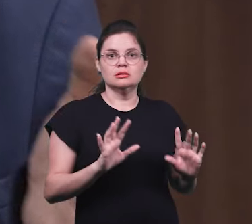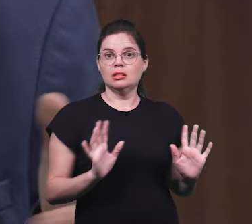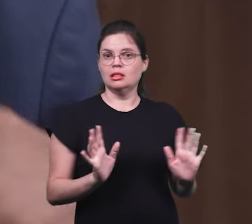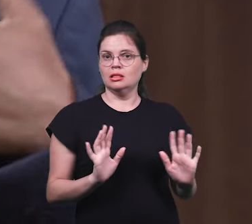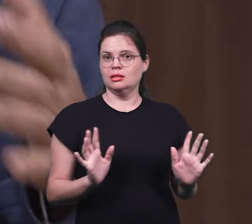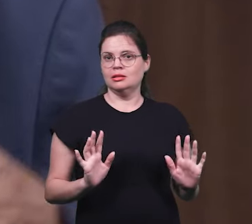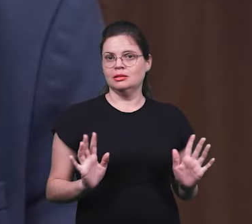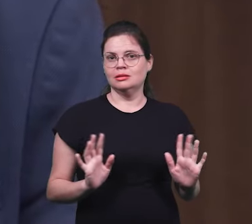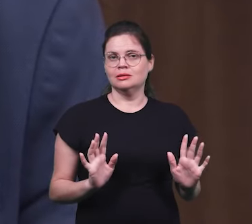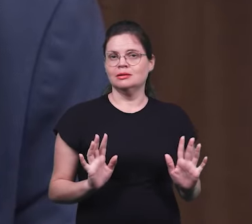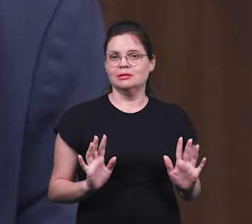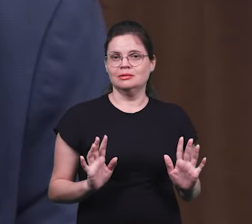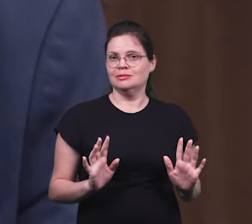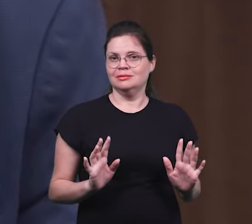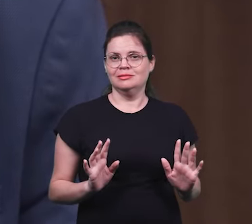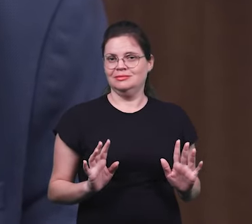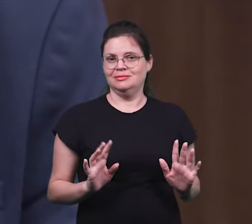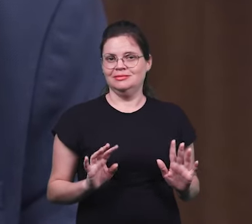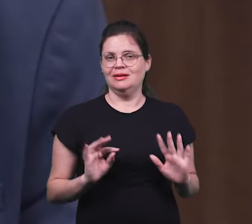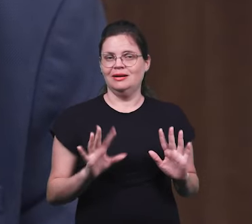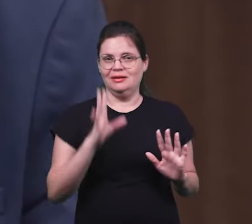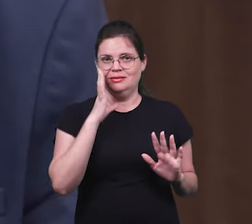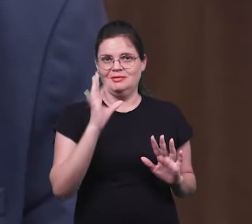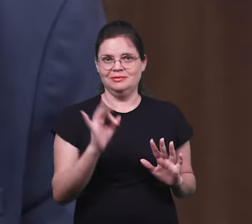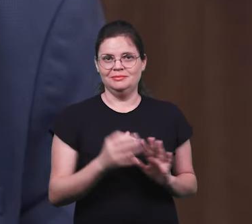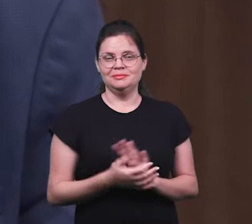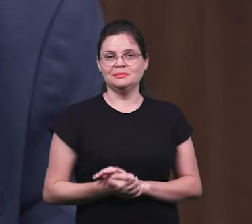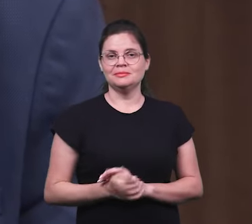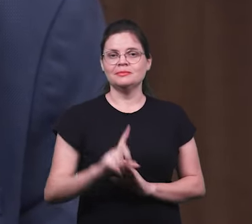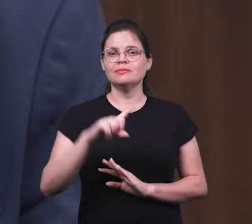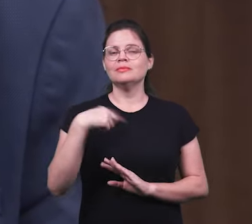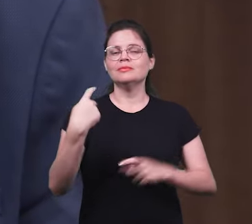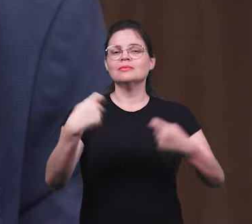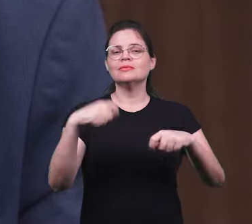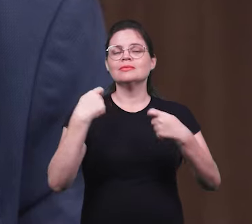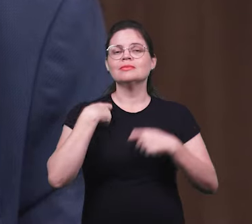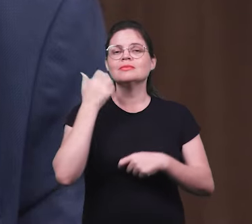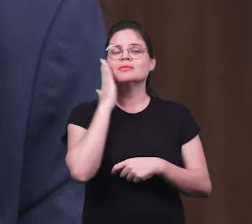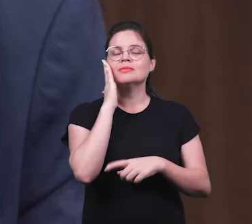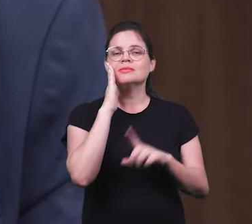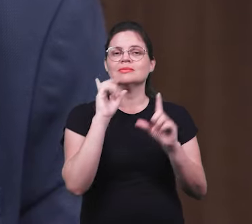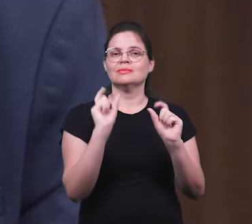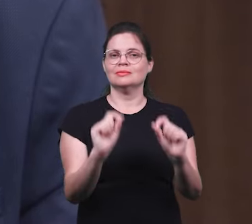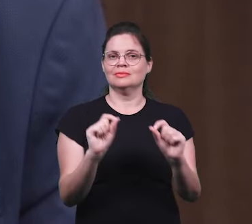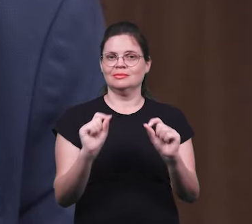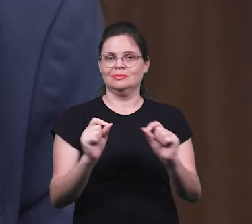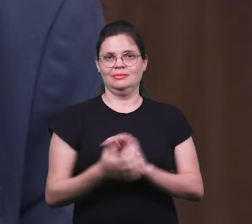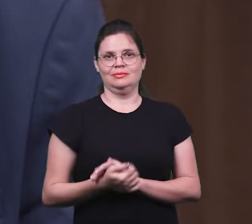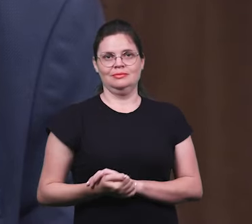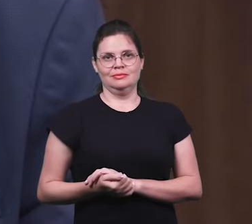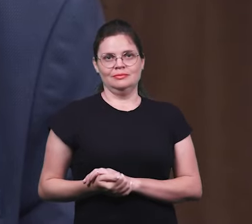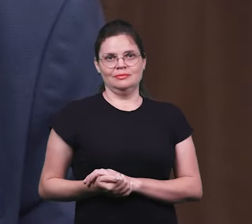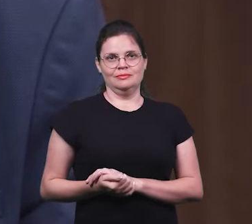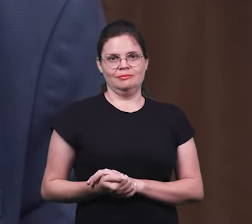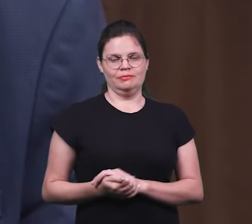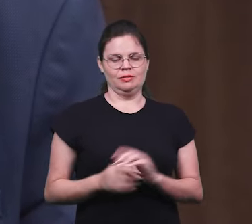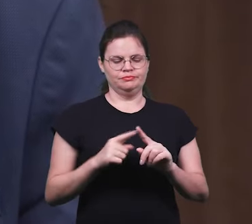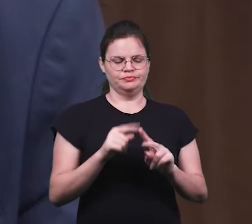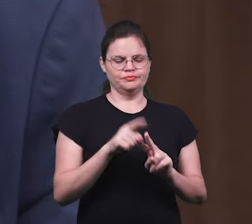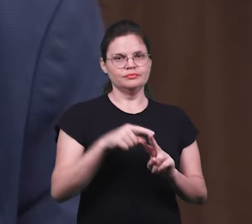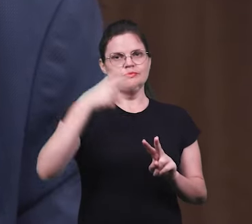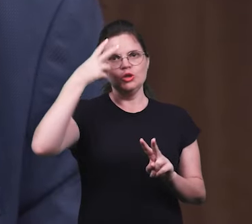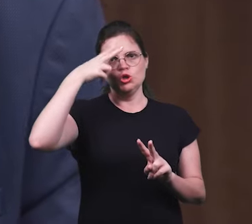tinha que acontecer mesmo, o estoicismo vive desse jeito. Agora, o que nós temos que entender é o seguinte, os estoicos e epicureus